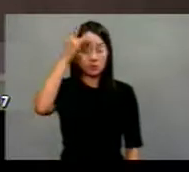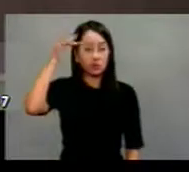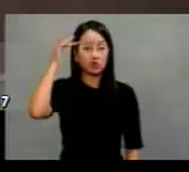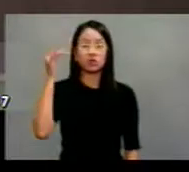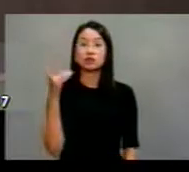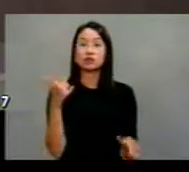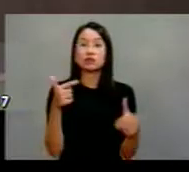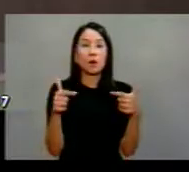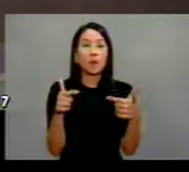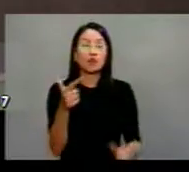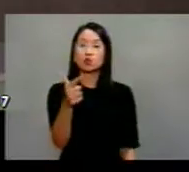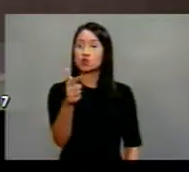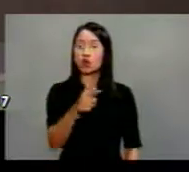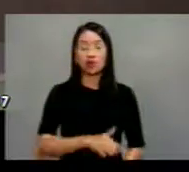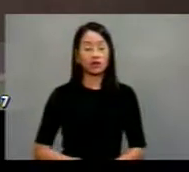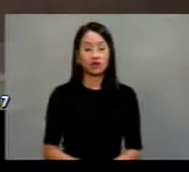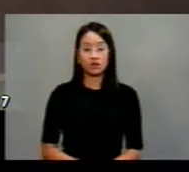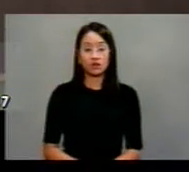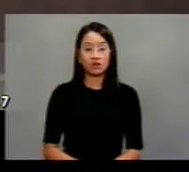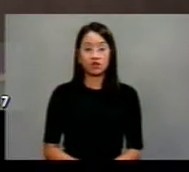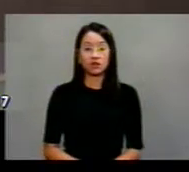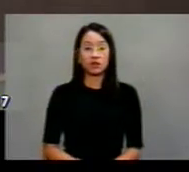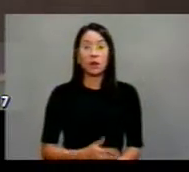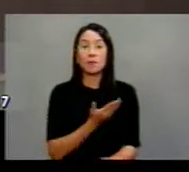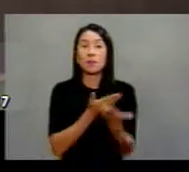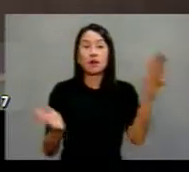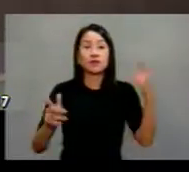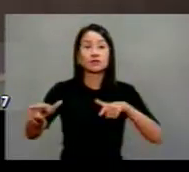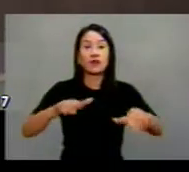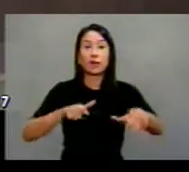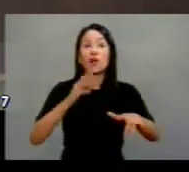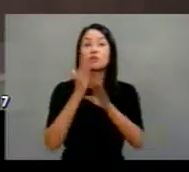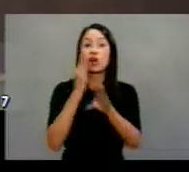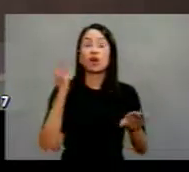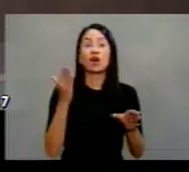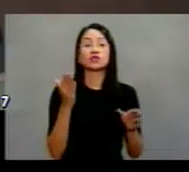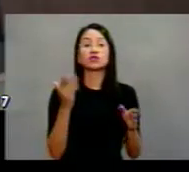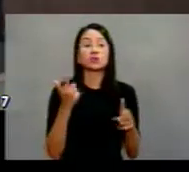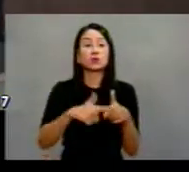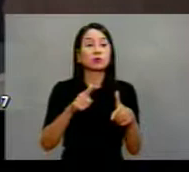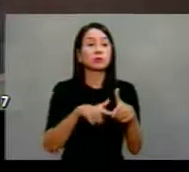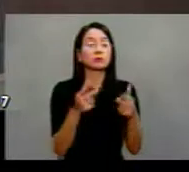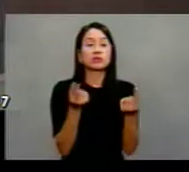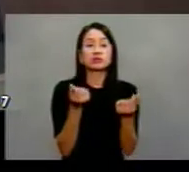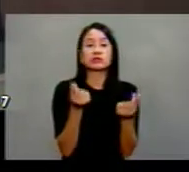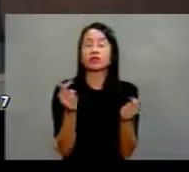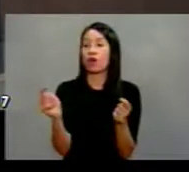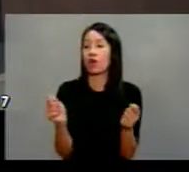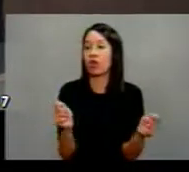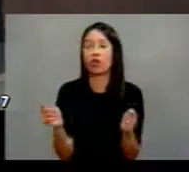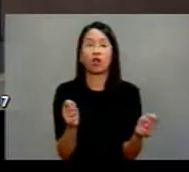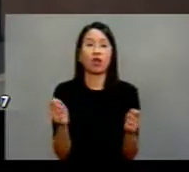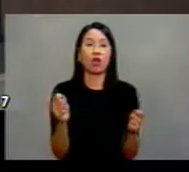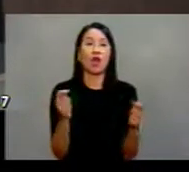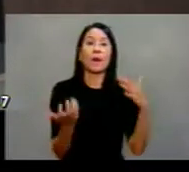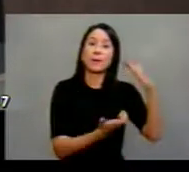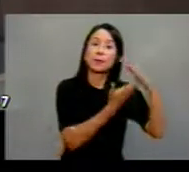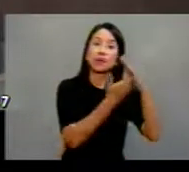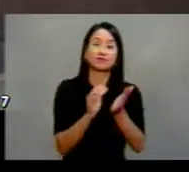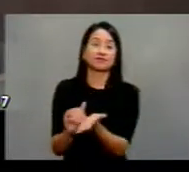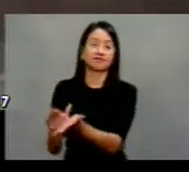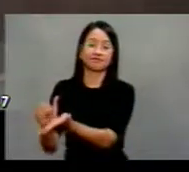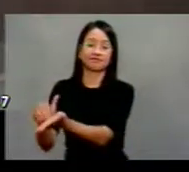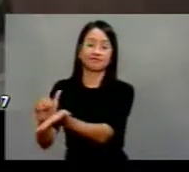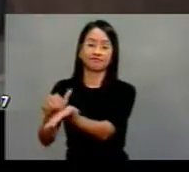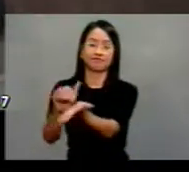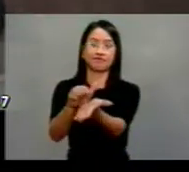da legislação trabalhista. Eles estão desempregados por causa da crise econômica e porque a agenda econômica do governo, não